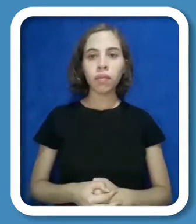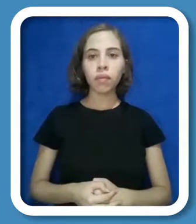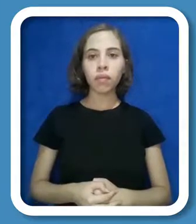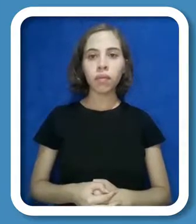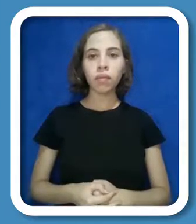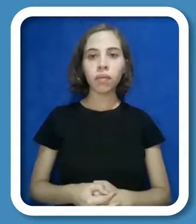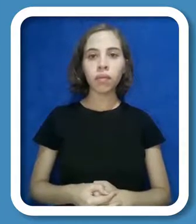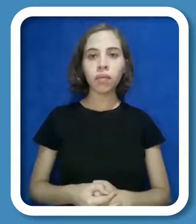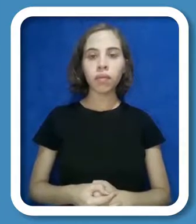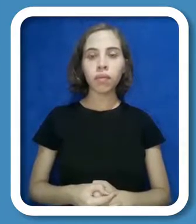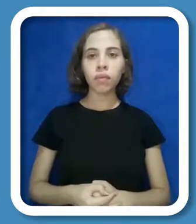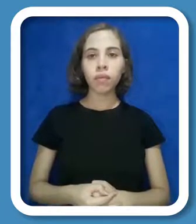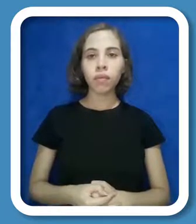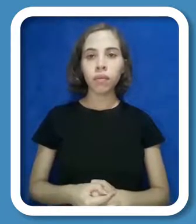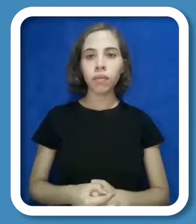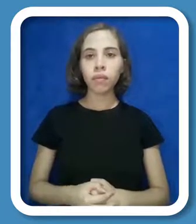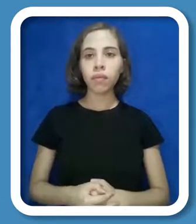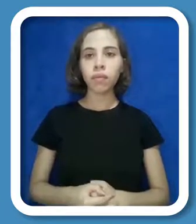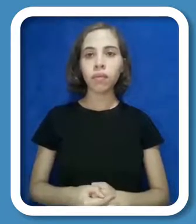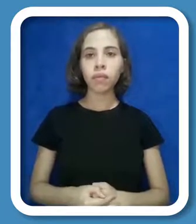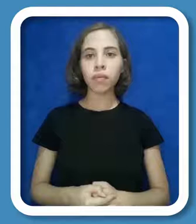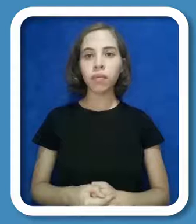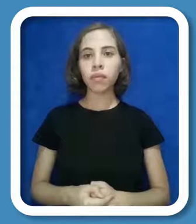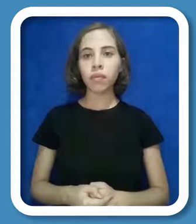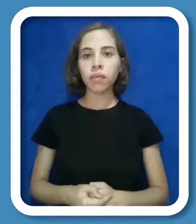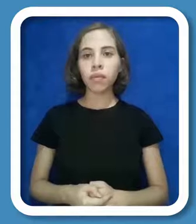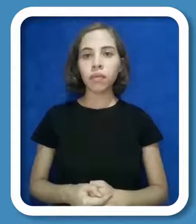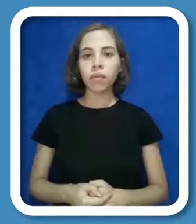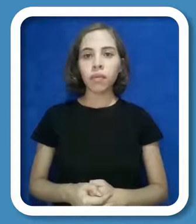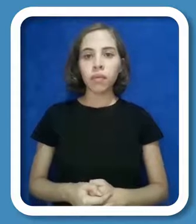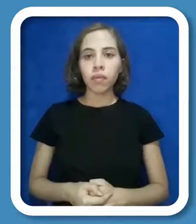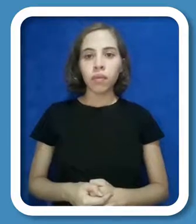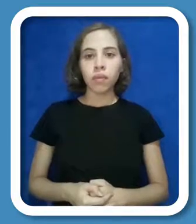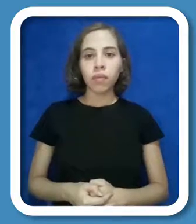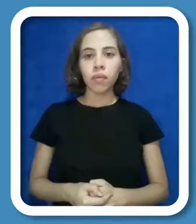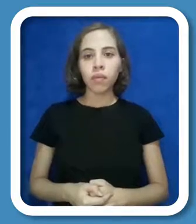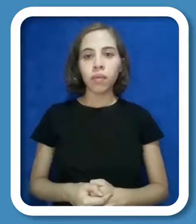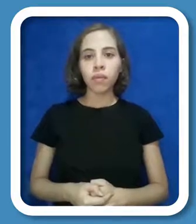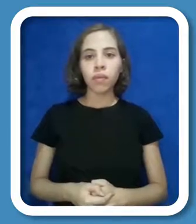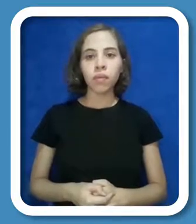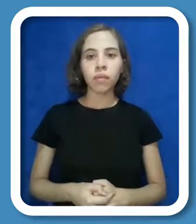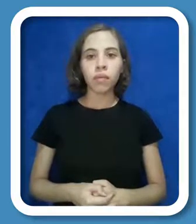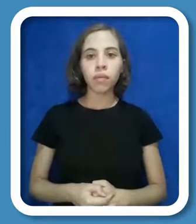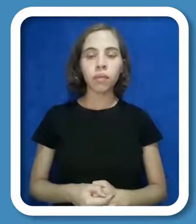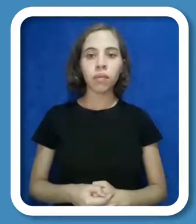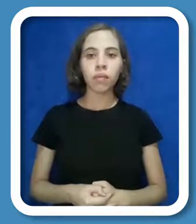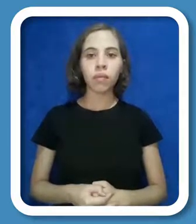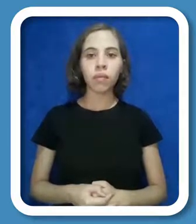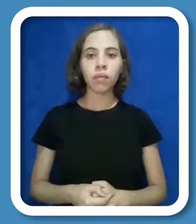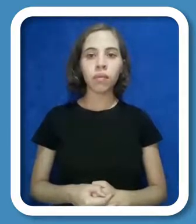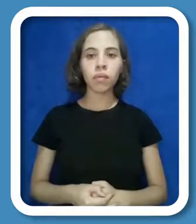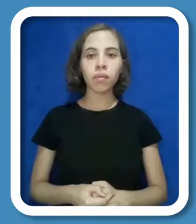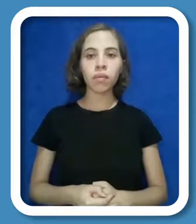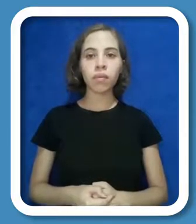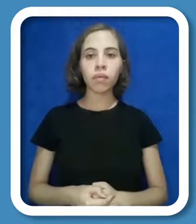Reunião da plataforma Teams do Office 365. Há 5 pessoas, 4 mulheres e um homem. À direita, chat